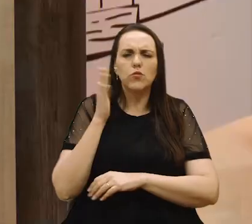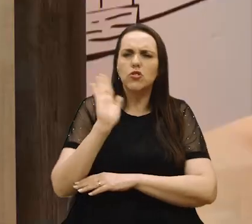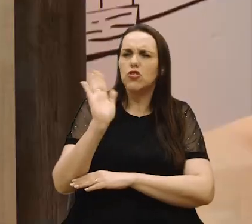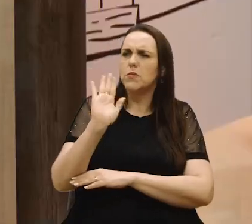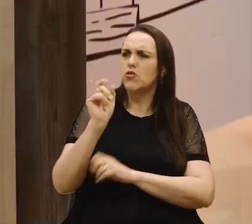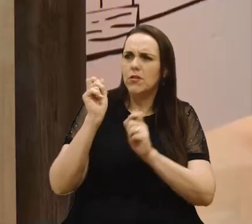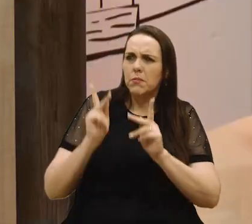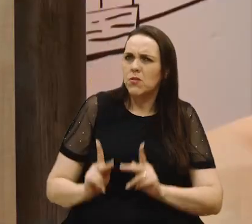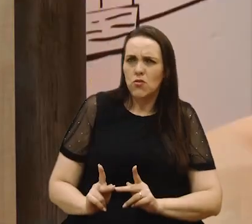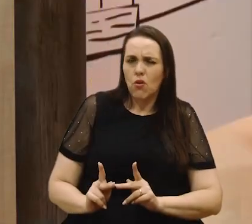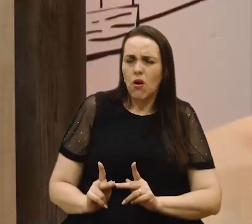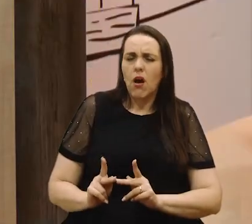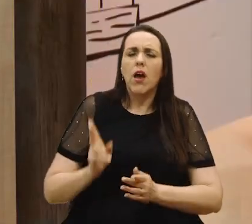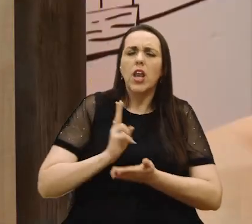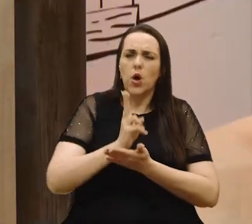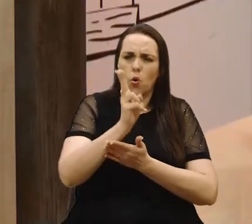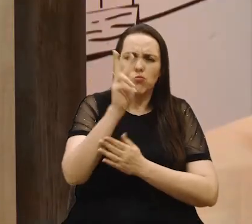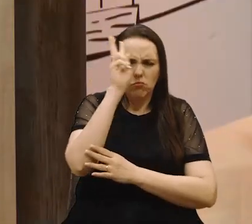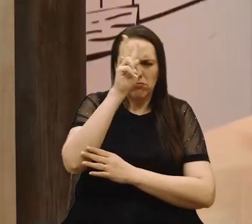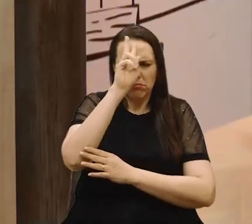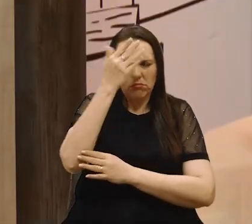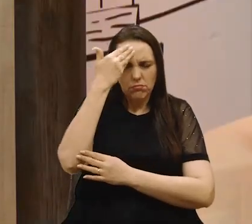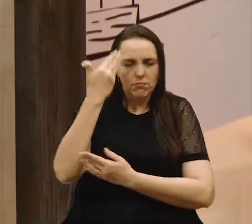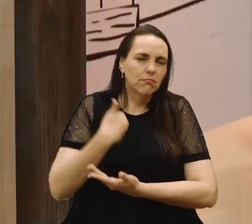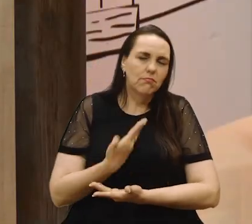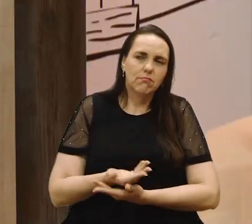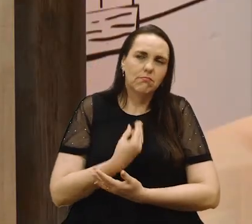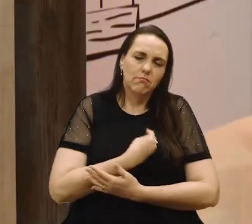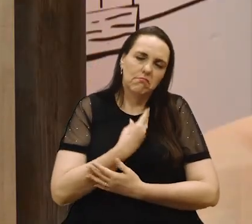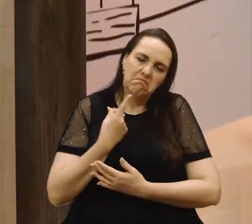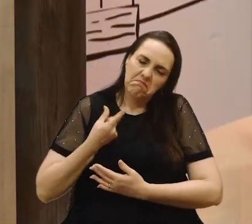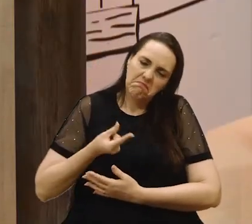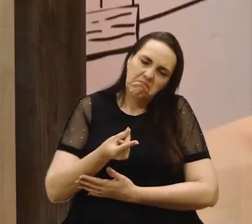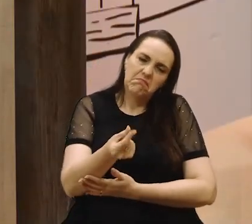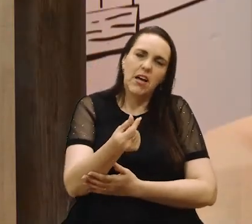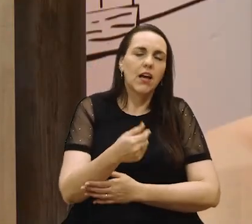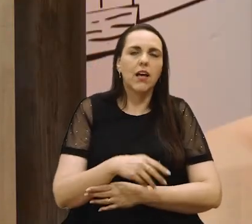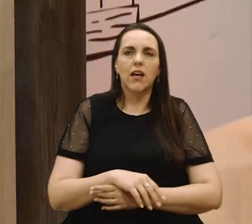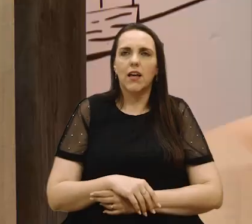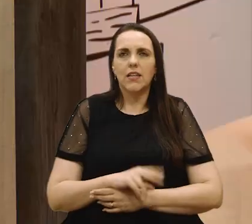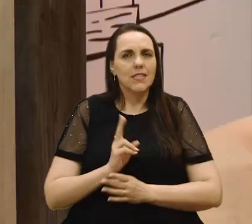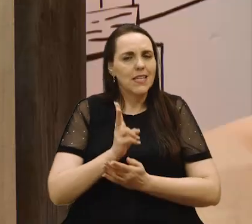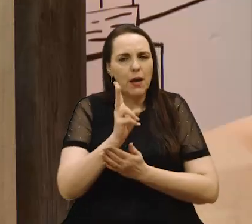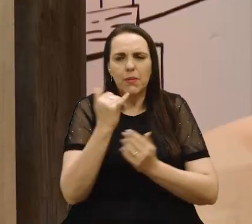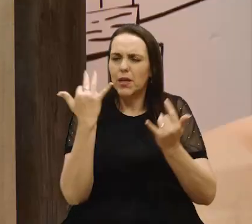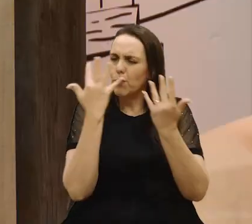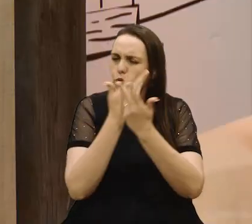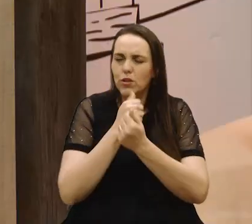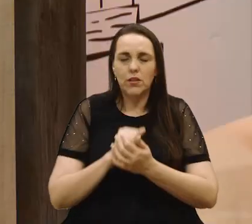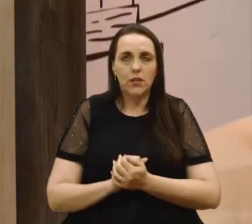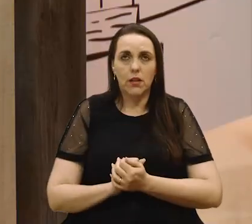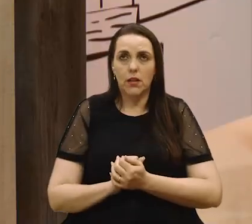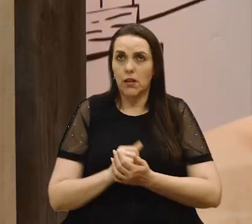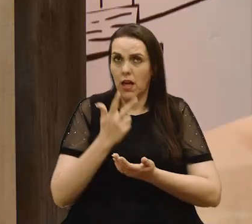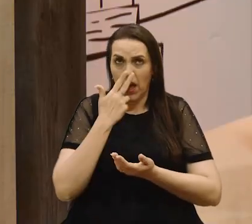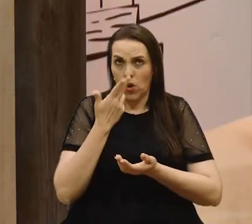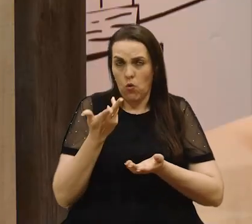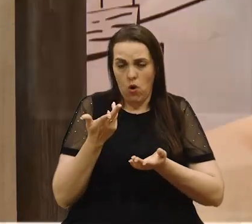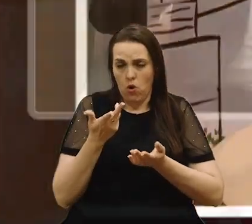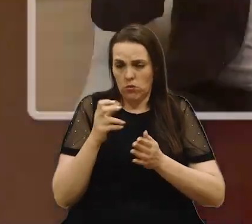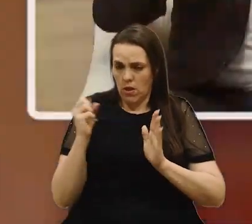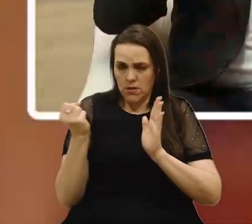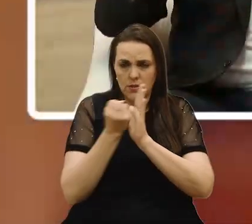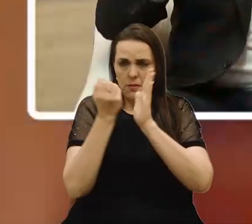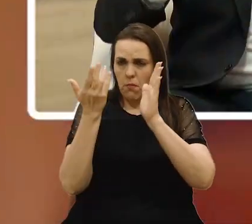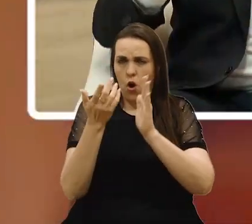se despedir de alguém e esse alguém permanecer como uma lembrança para ti, e permanecer como uma lembrança muito viva e bonita. Que é um capital